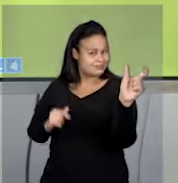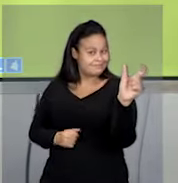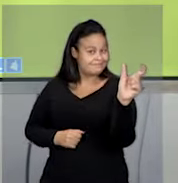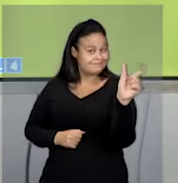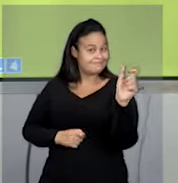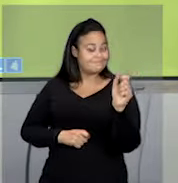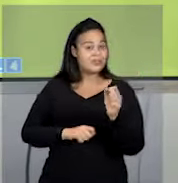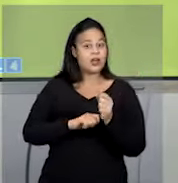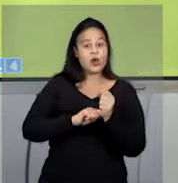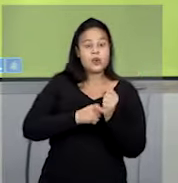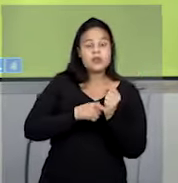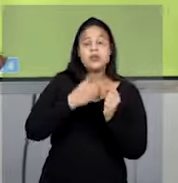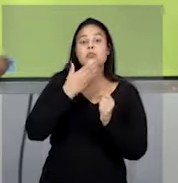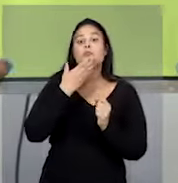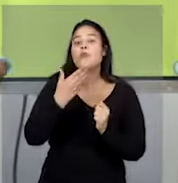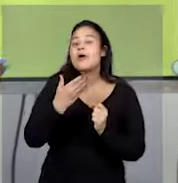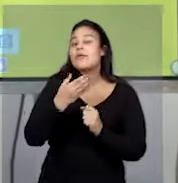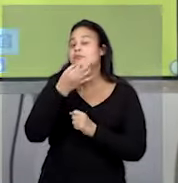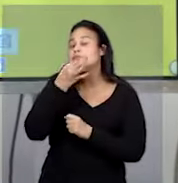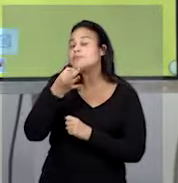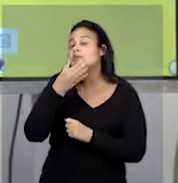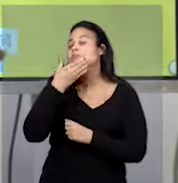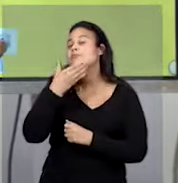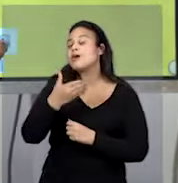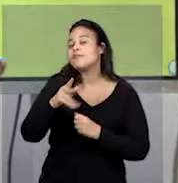do pronome